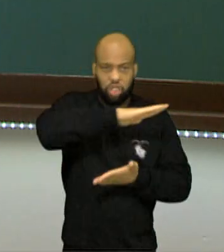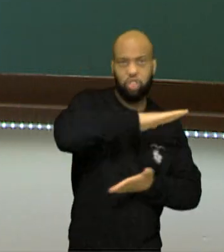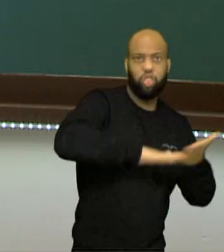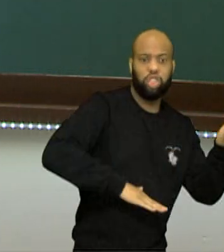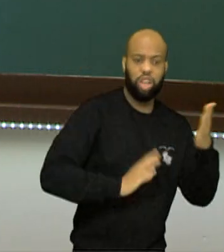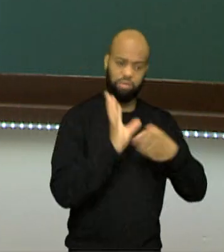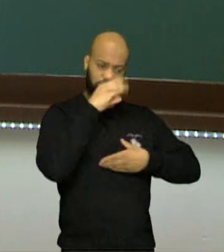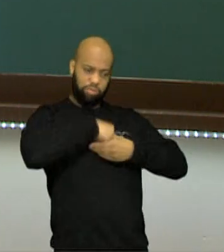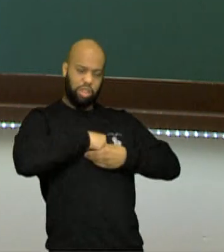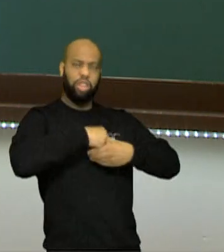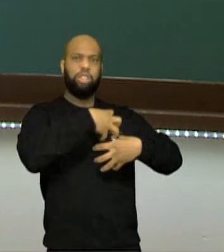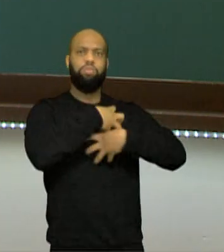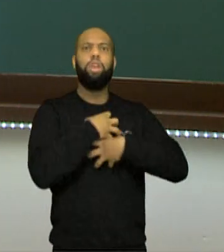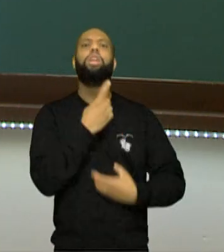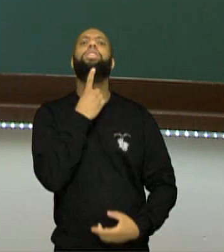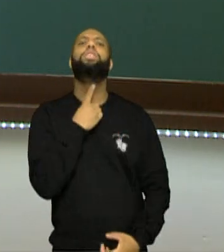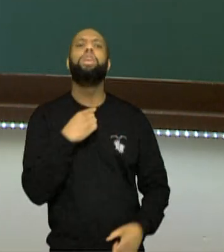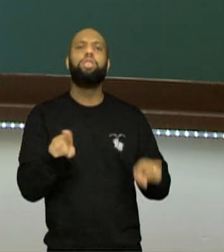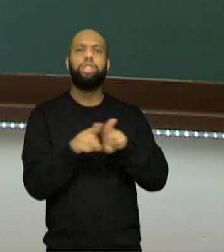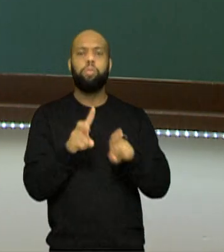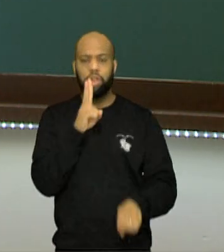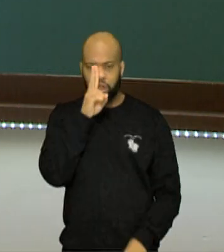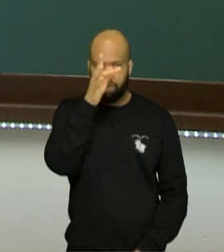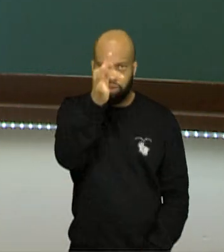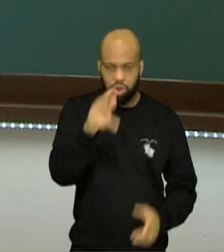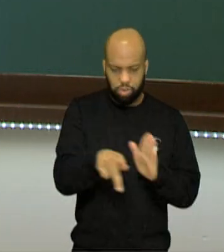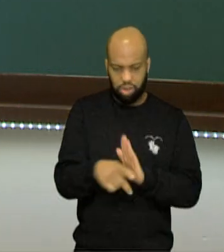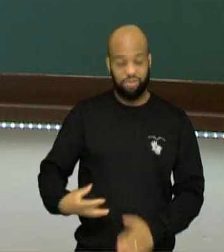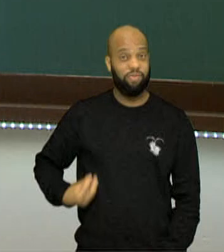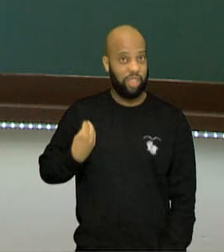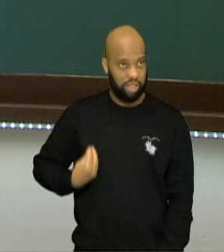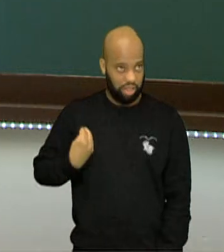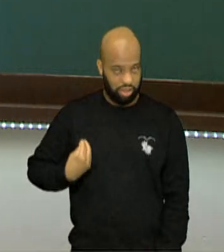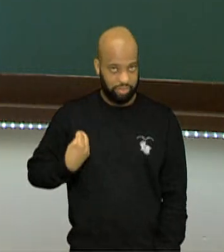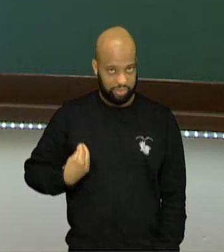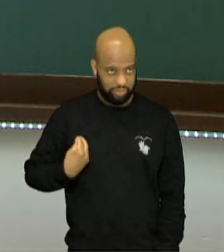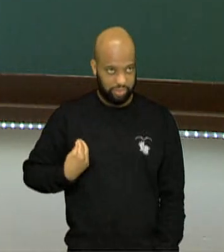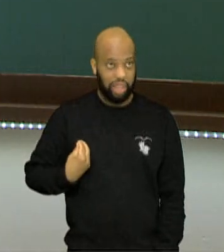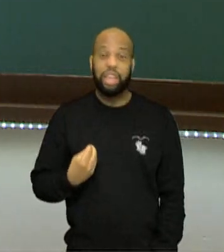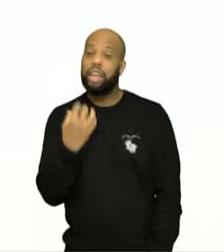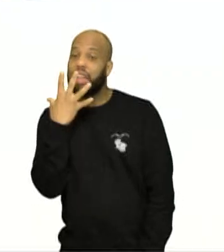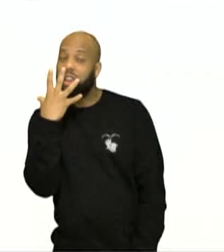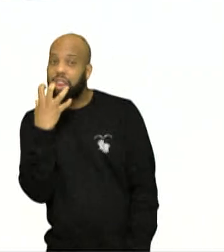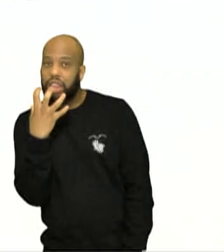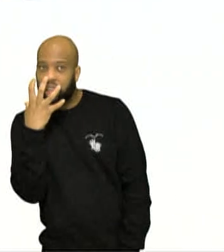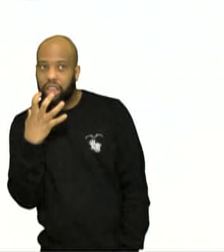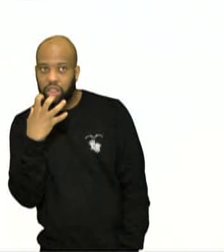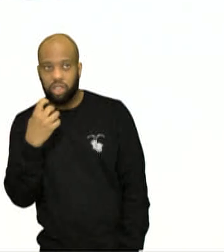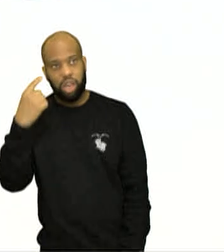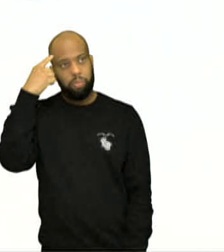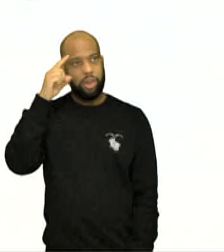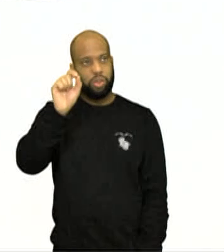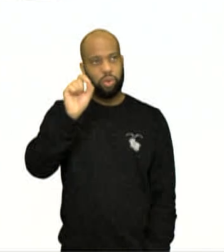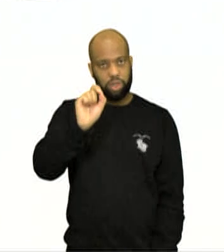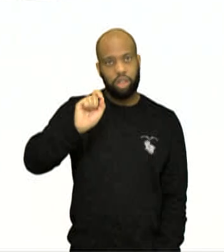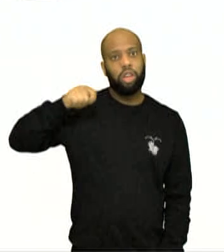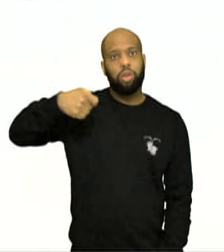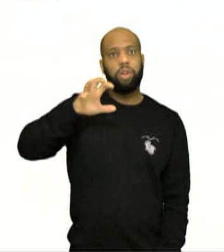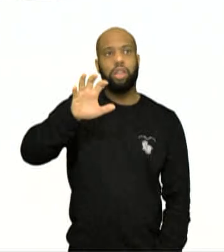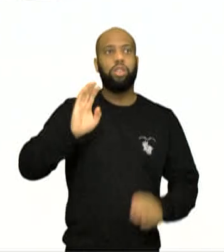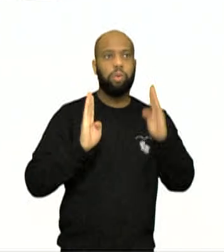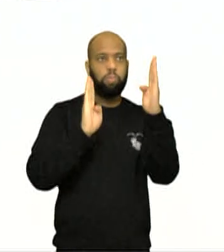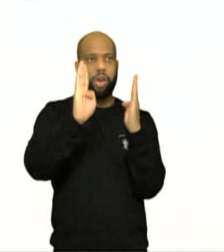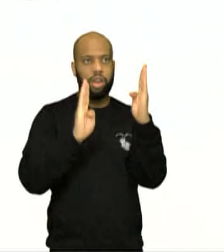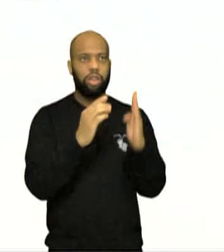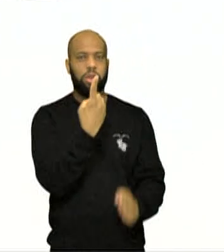das pulsões, das forças de vida. O Nietzsche, ele vai pensar sobre isso no